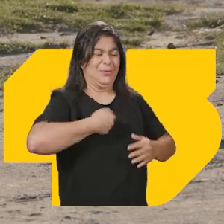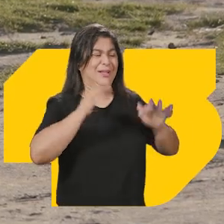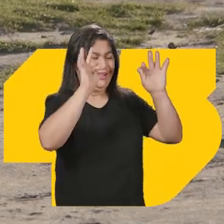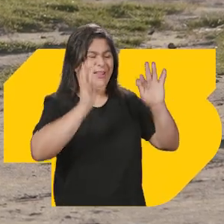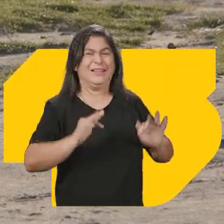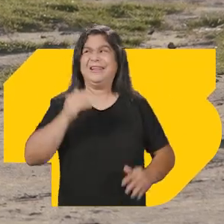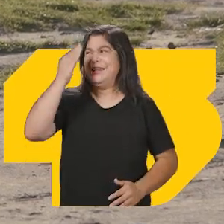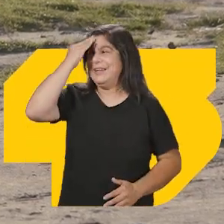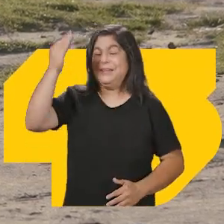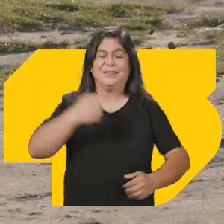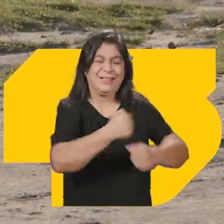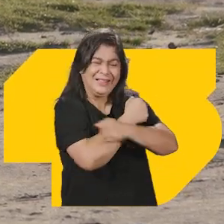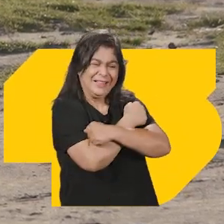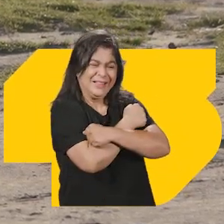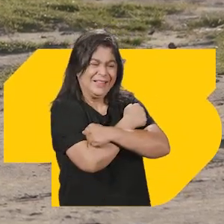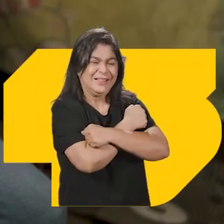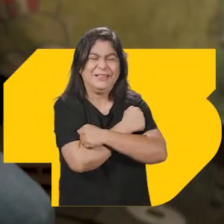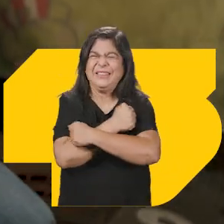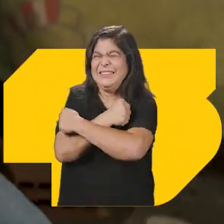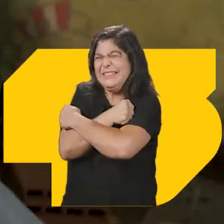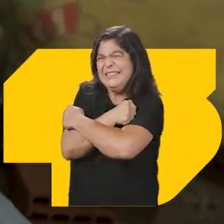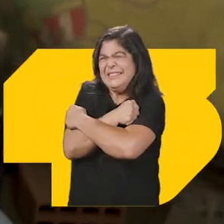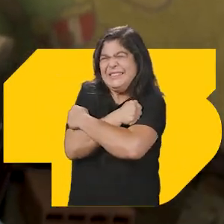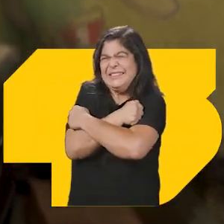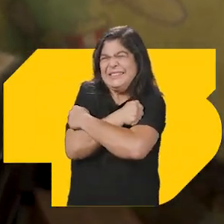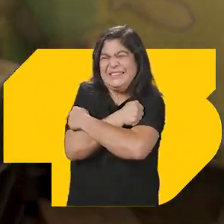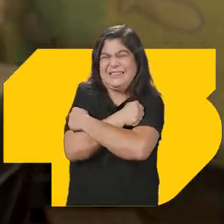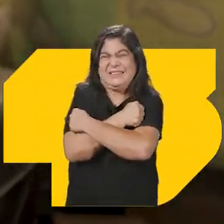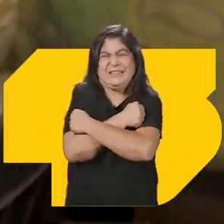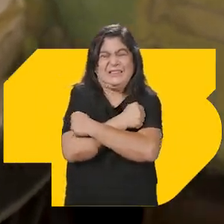feliz. Tá, obrigado. Eu quero um abraço.